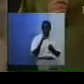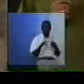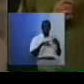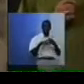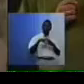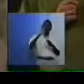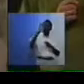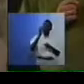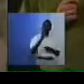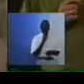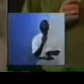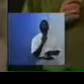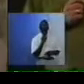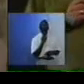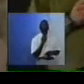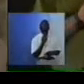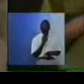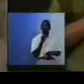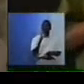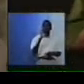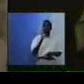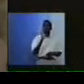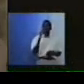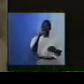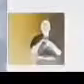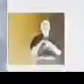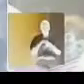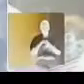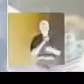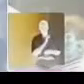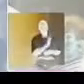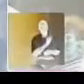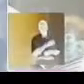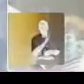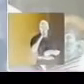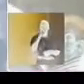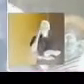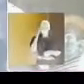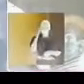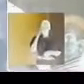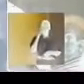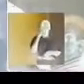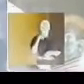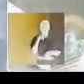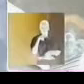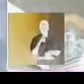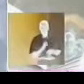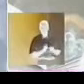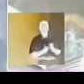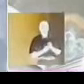no coração dEle. E Deus fica feliz quando vê você se formando no seio de sua mãe.